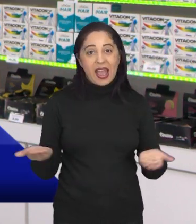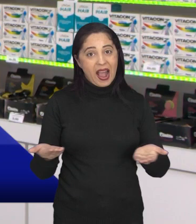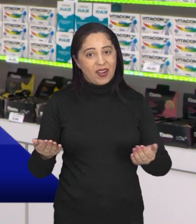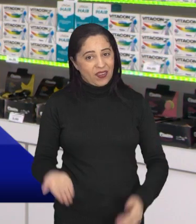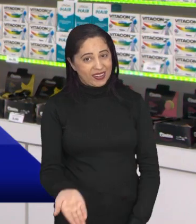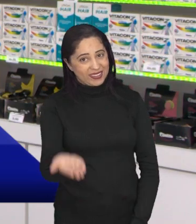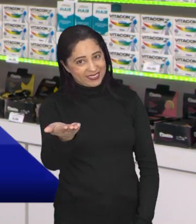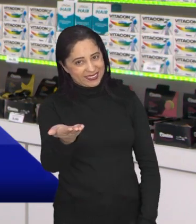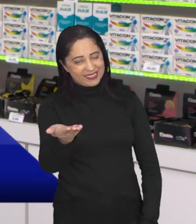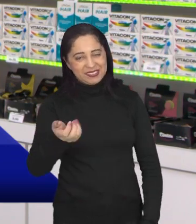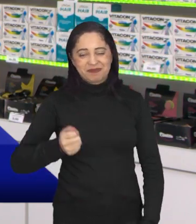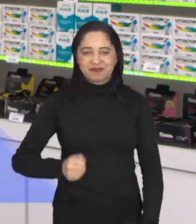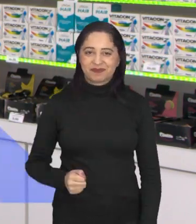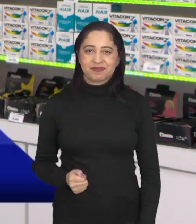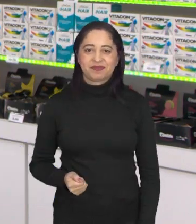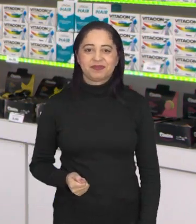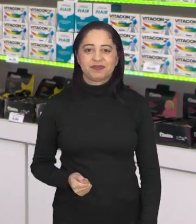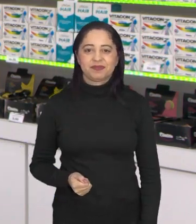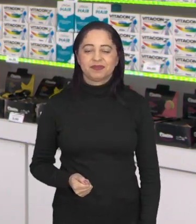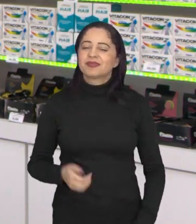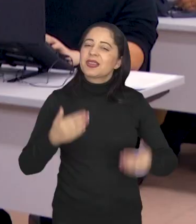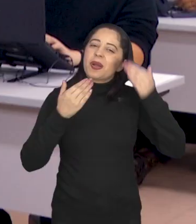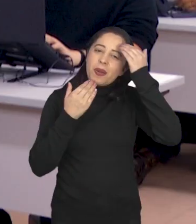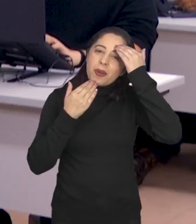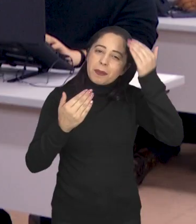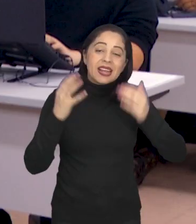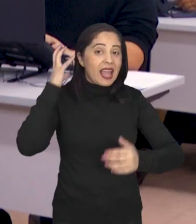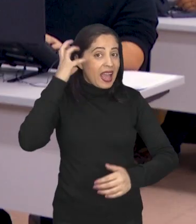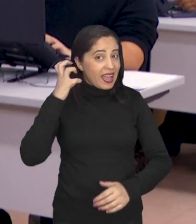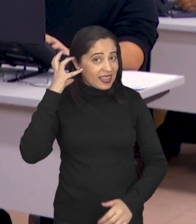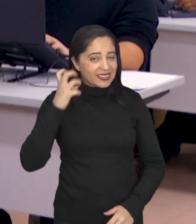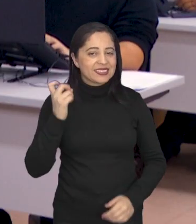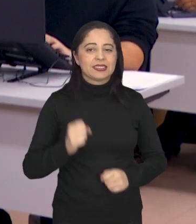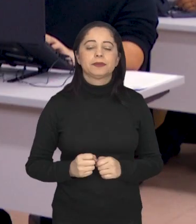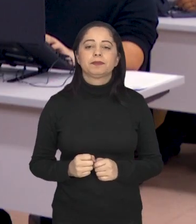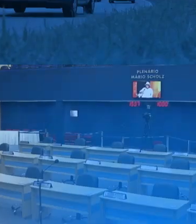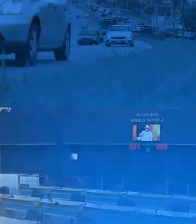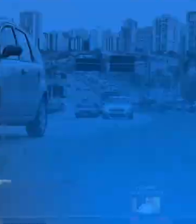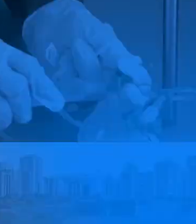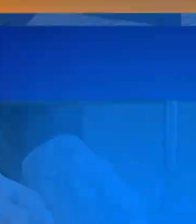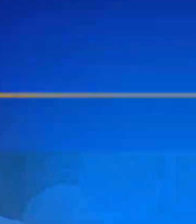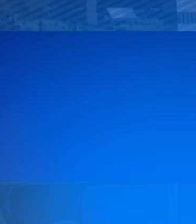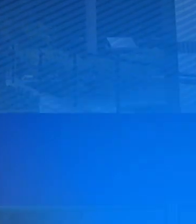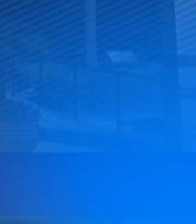voltamos a redação da TV Câmara Muito obrigado